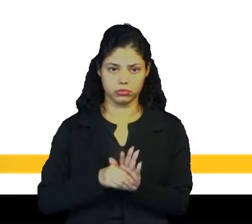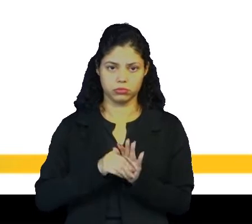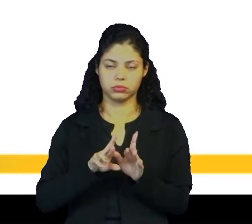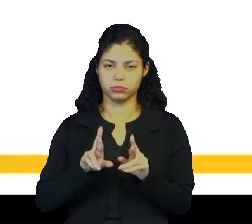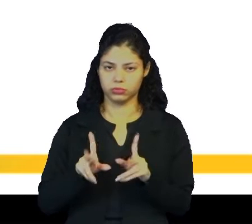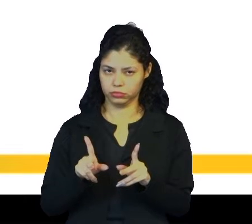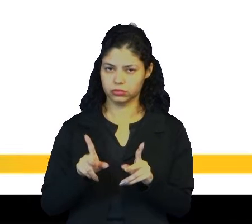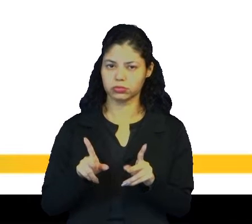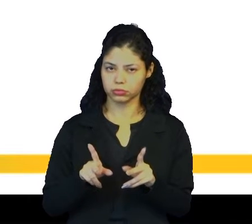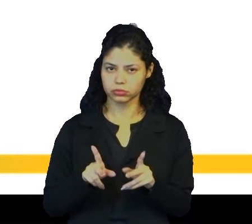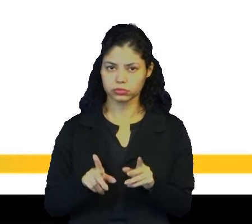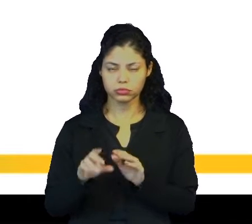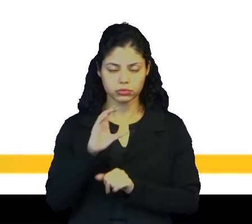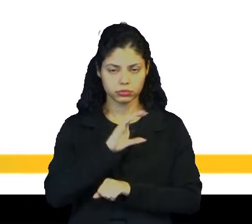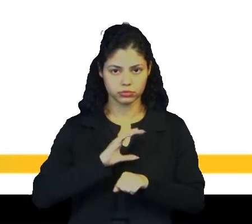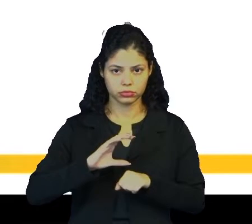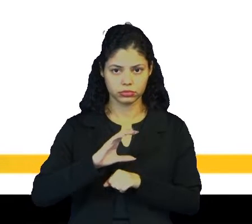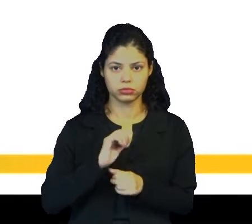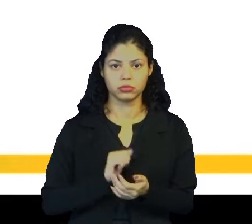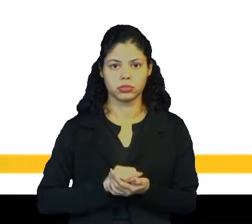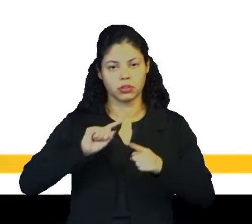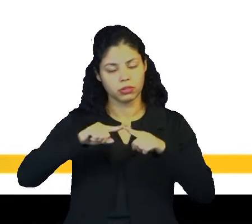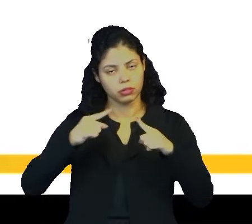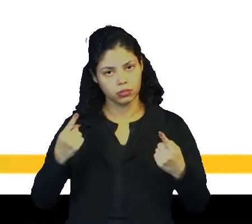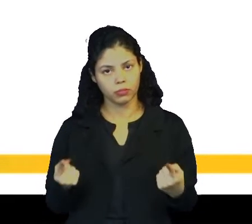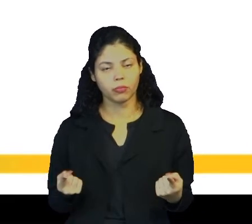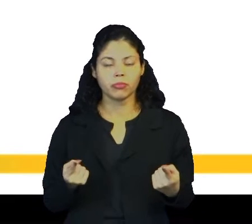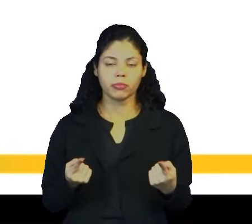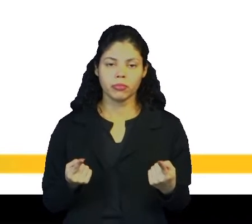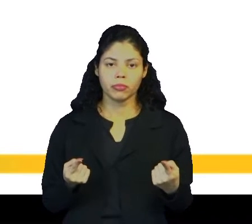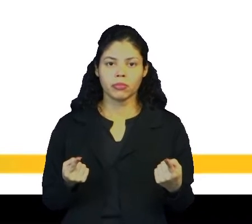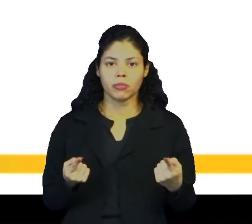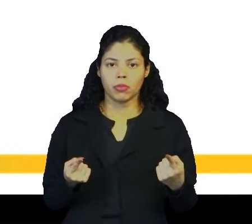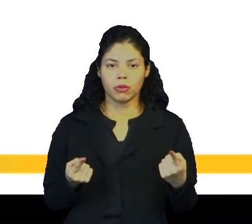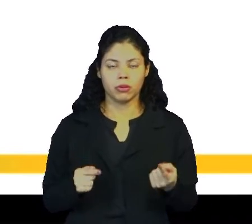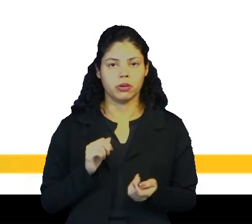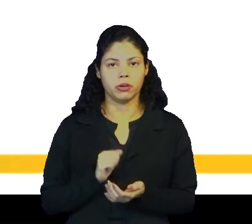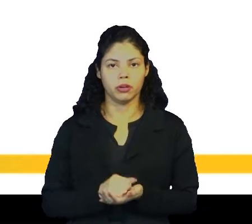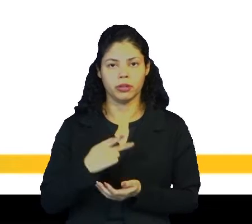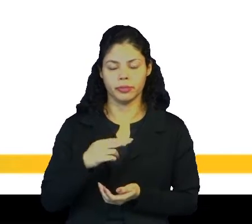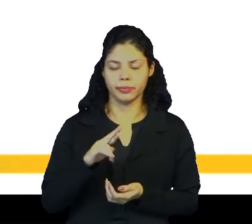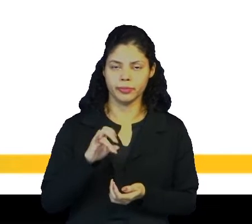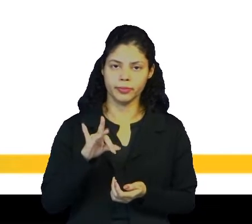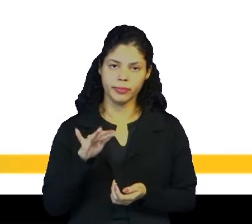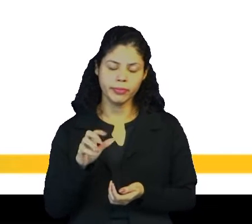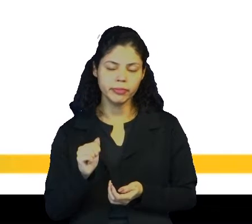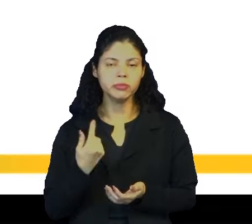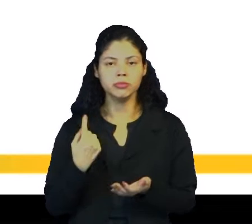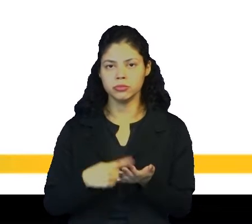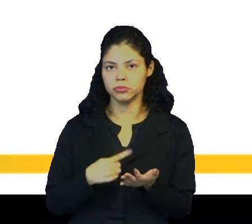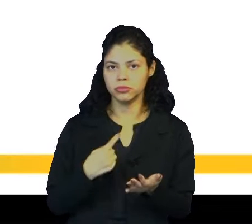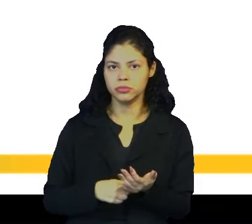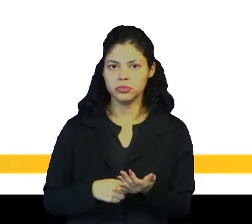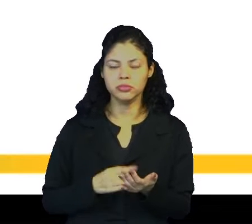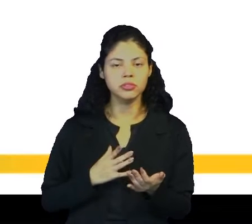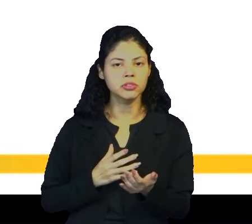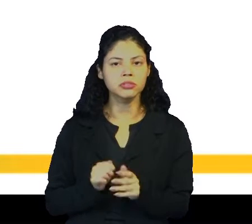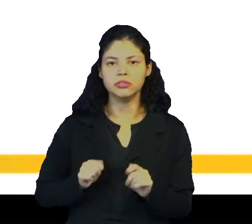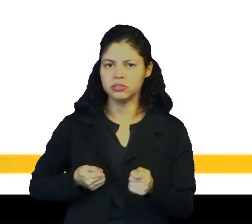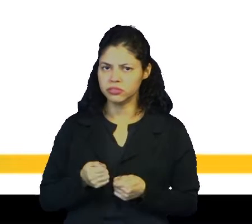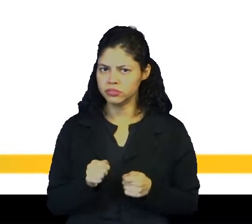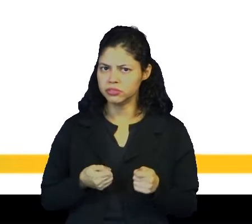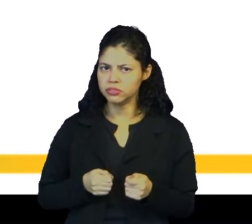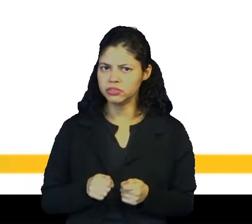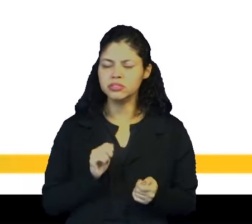nas diferentes constituições. Por outro lado, o proletariado, de acordo com a dominação